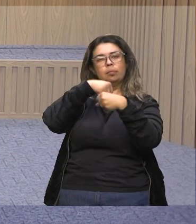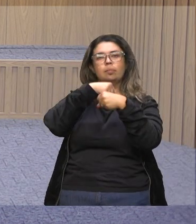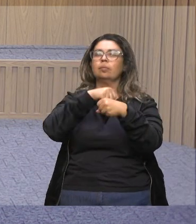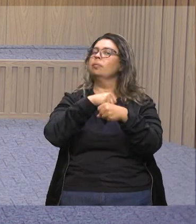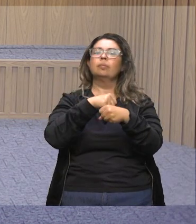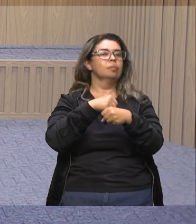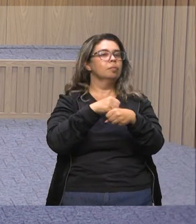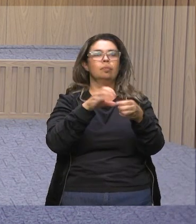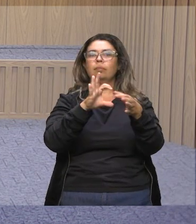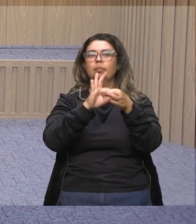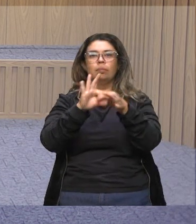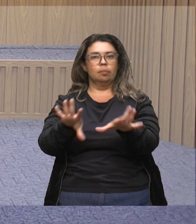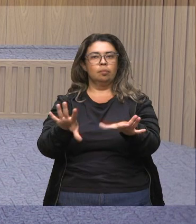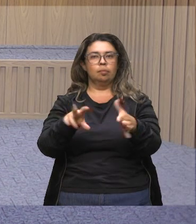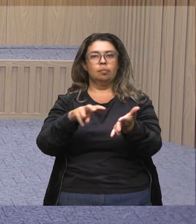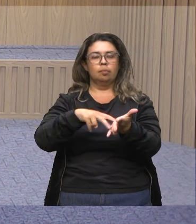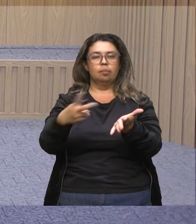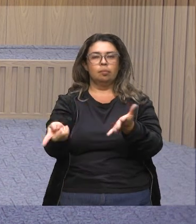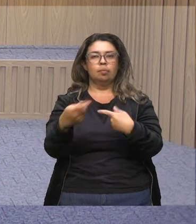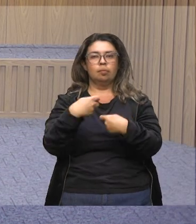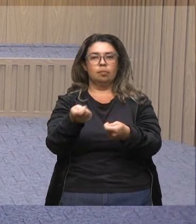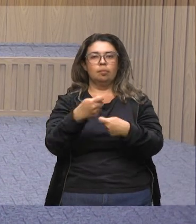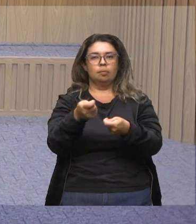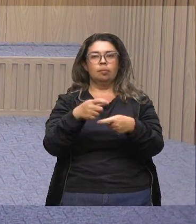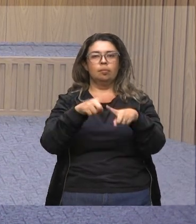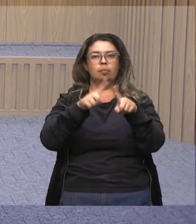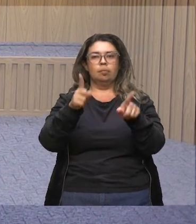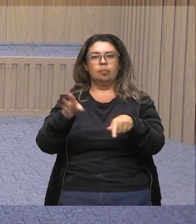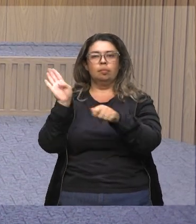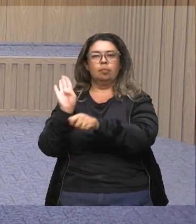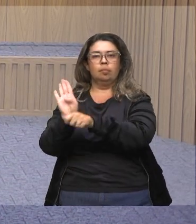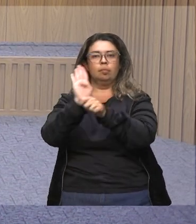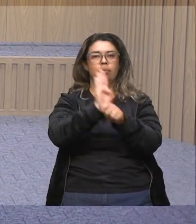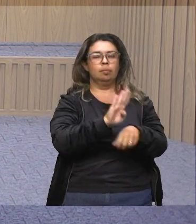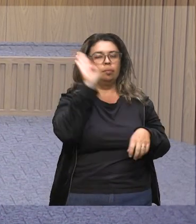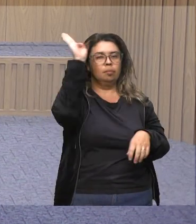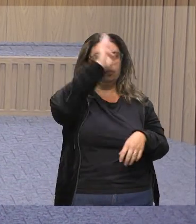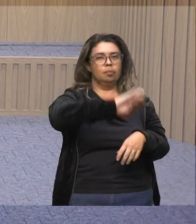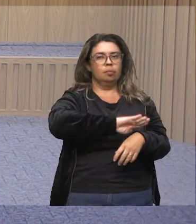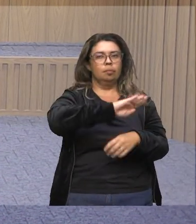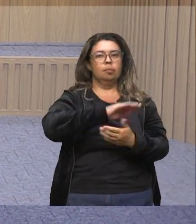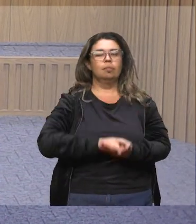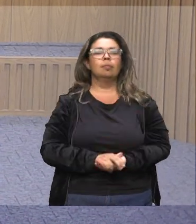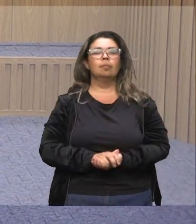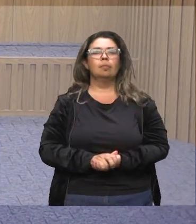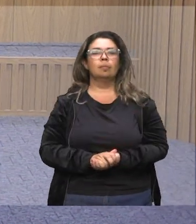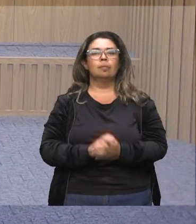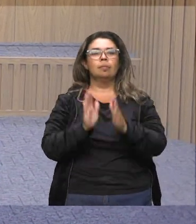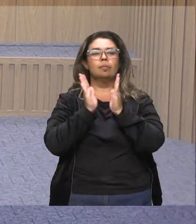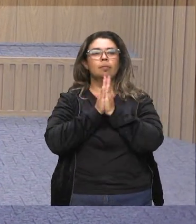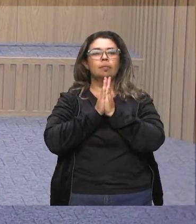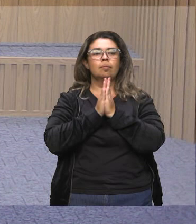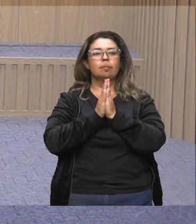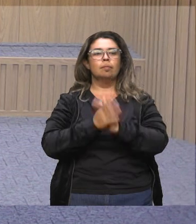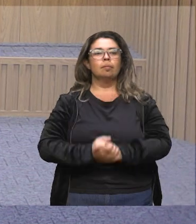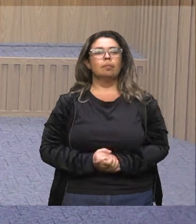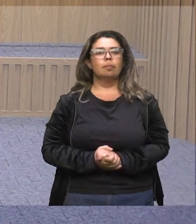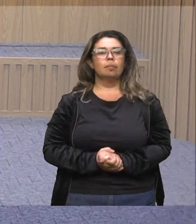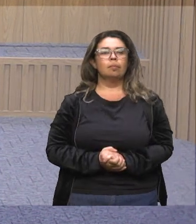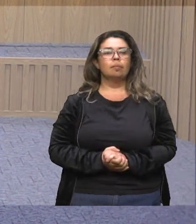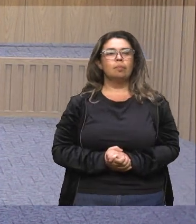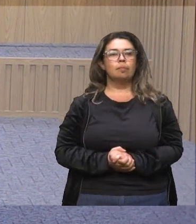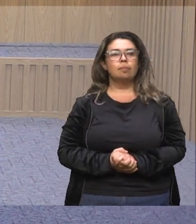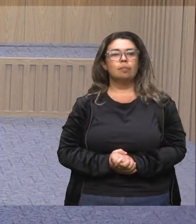nos tem ofendido. E não nos deixeis cair em tentação, mas livrai-nos do mal. Amém.